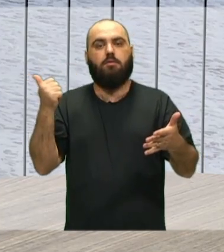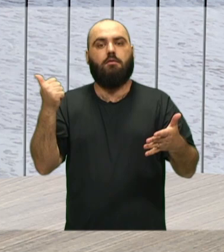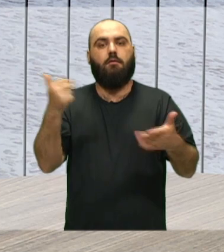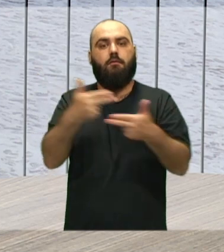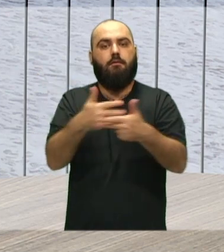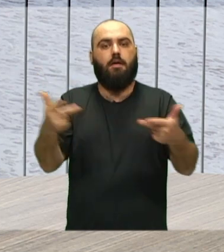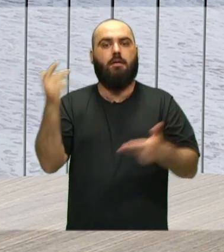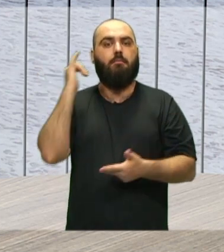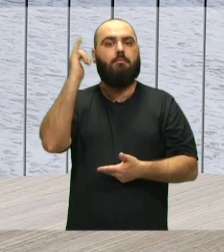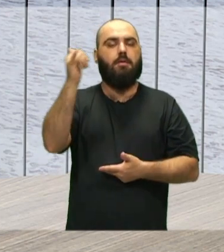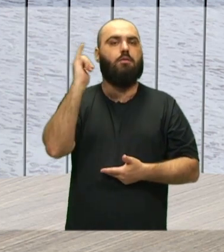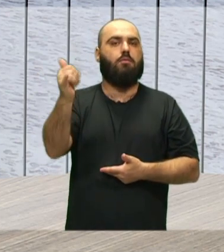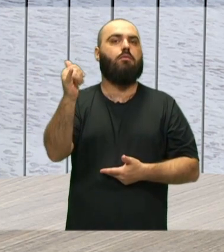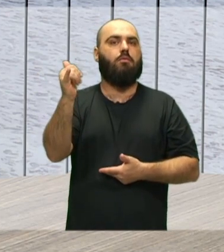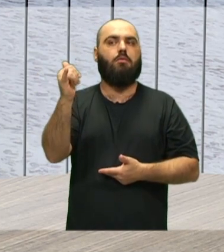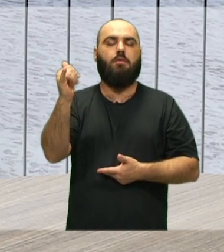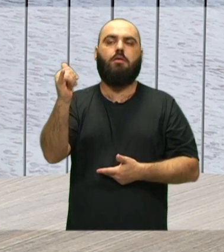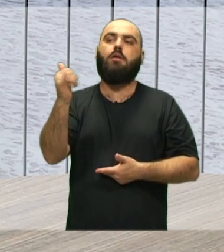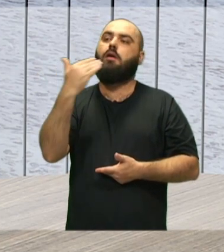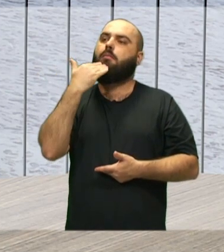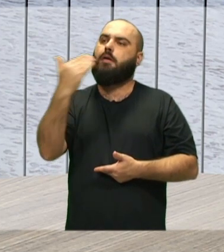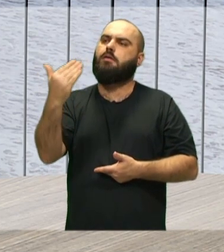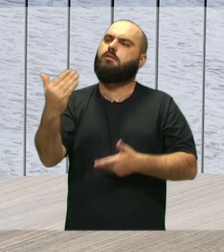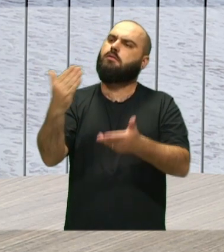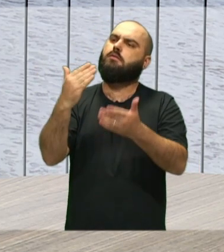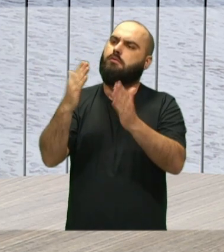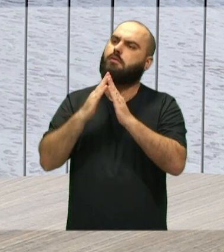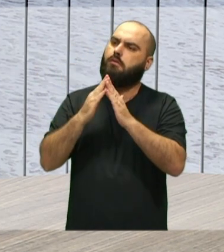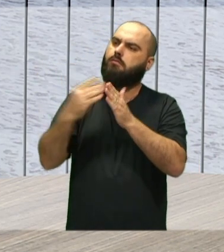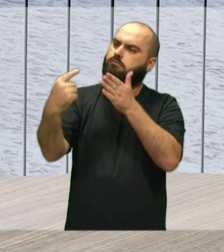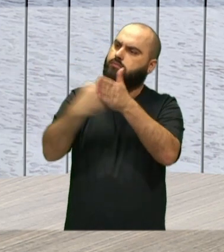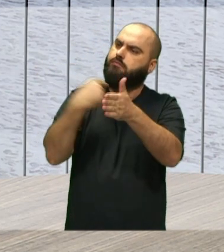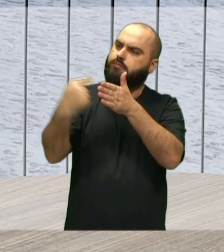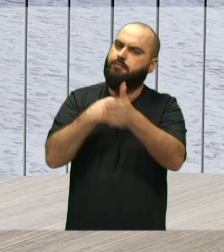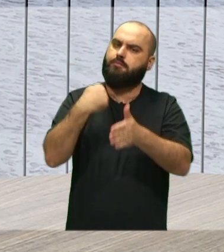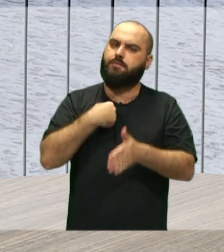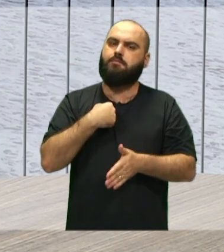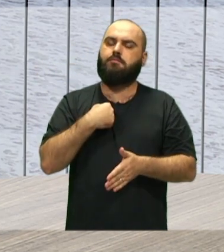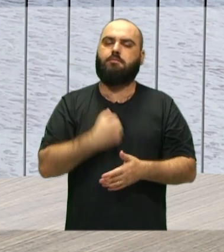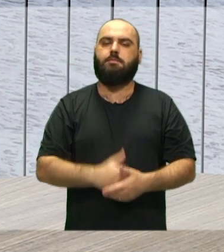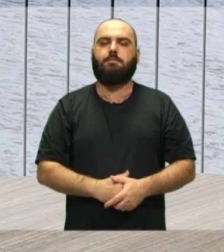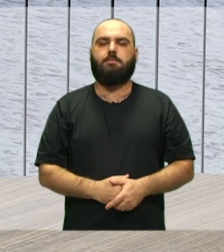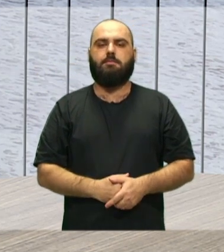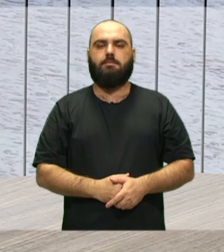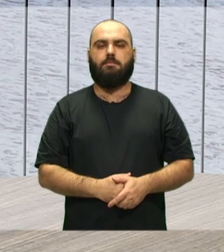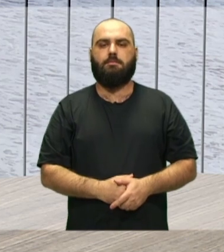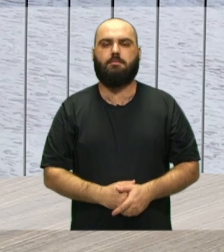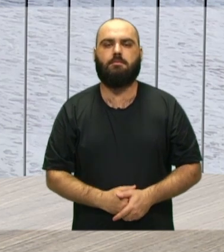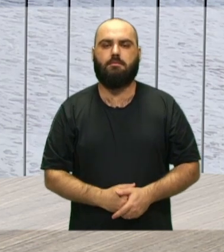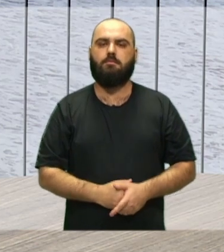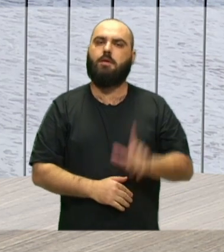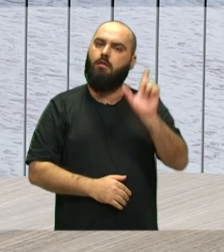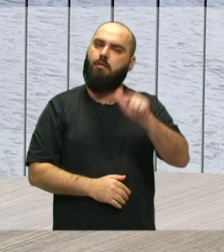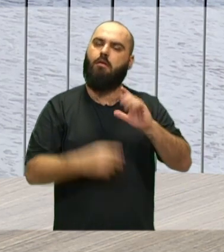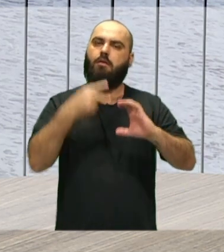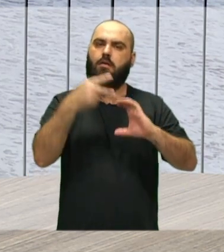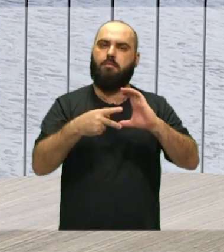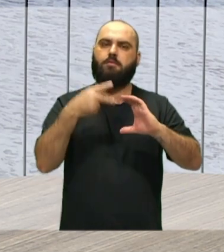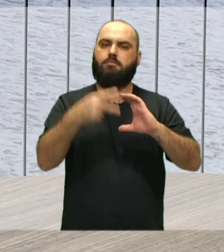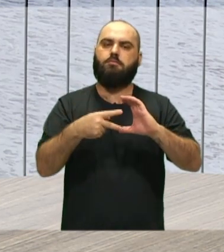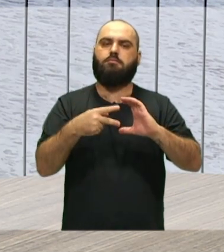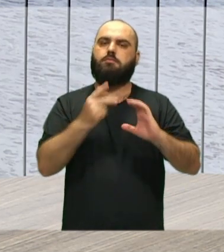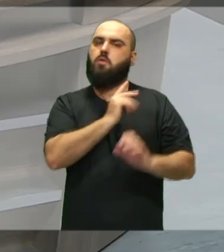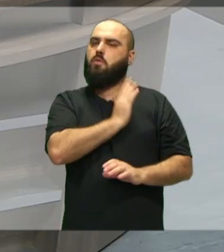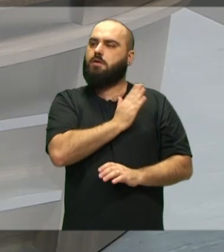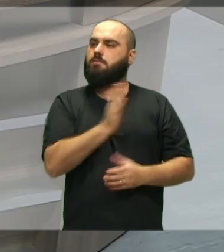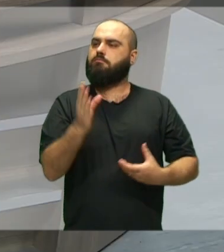e falo de coração mesmo, eu gosto de crítica construtiva, mas todo o elogio que a gente recebe, em benefício da Câmara de Vereadores, eu levo para o